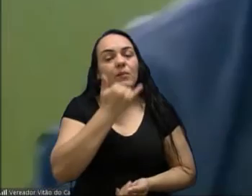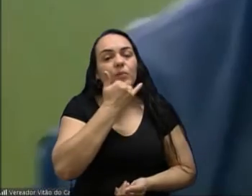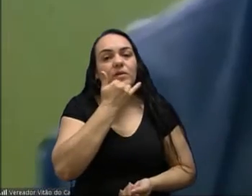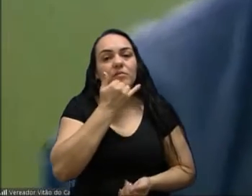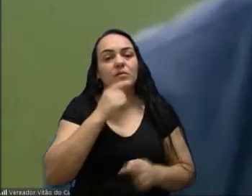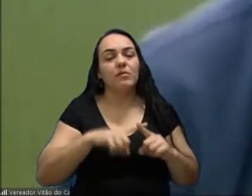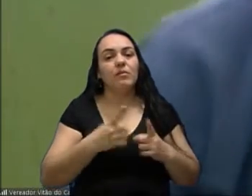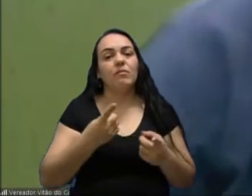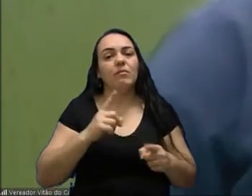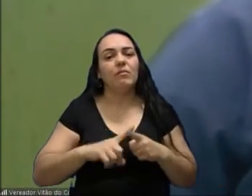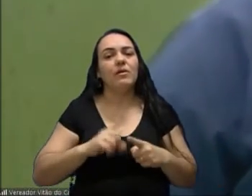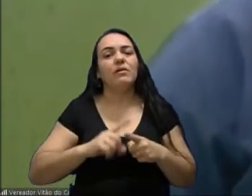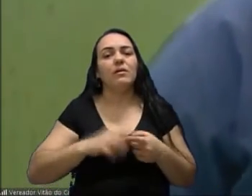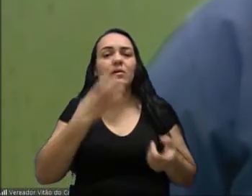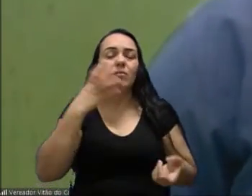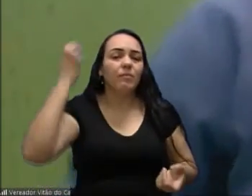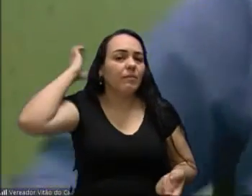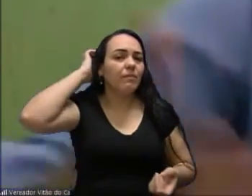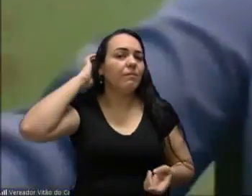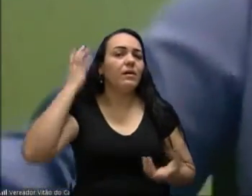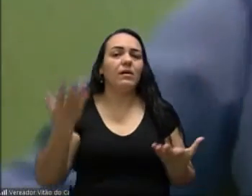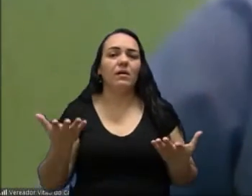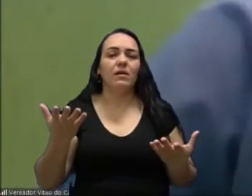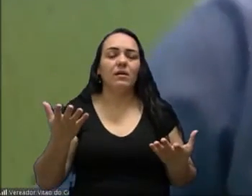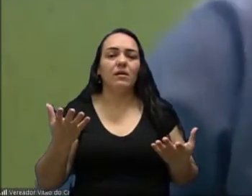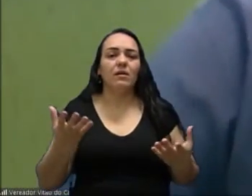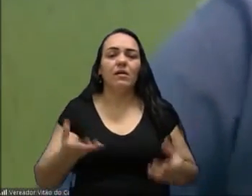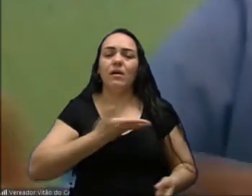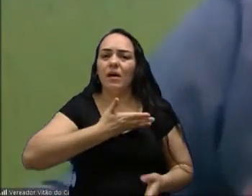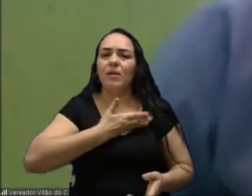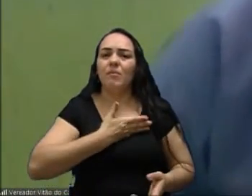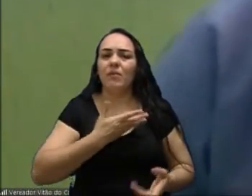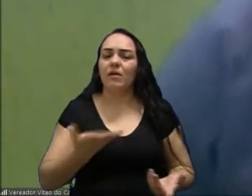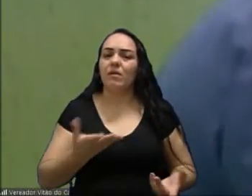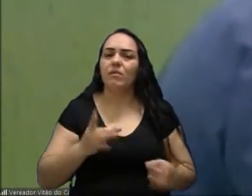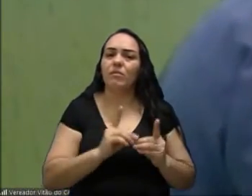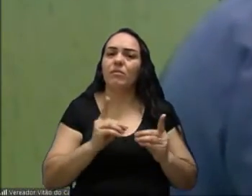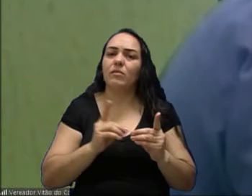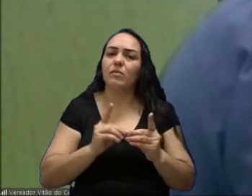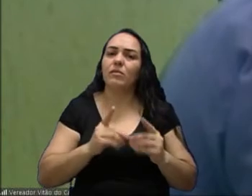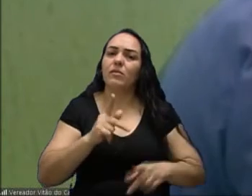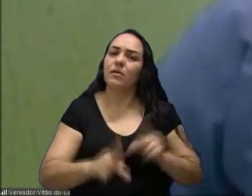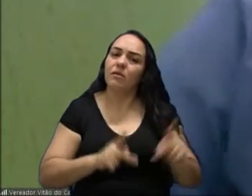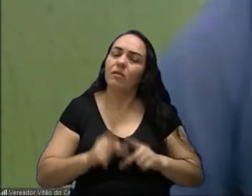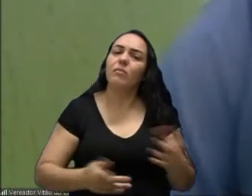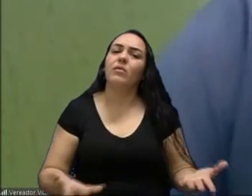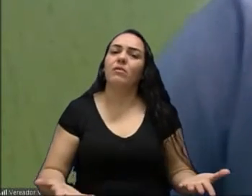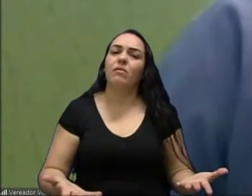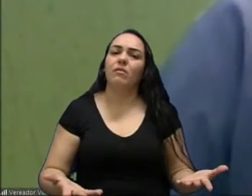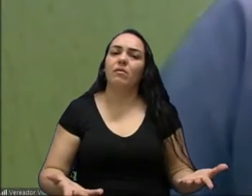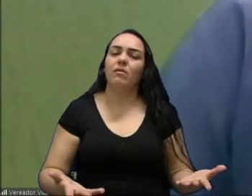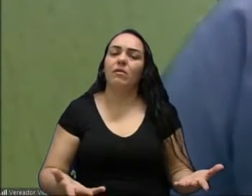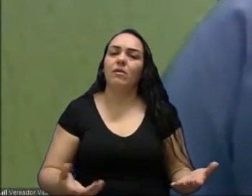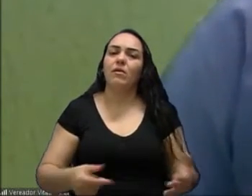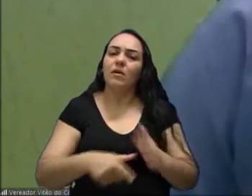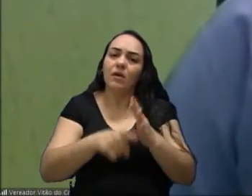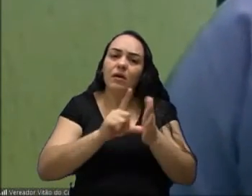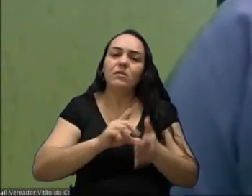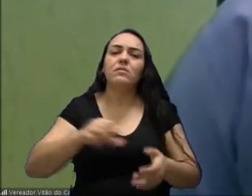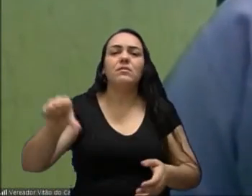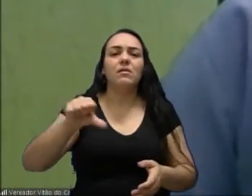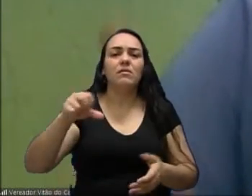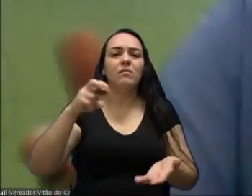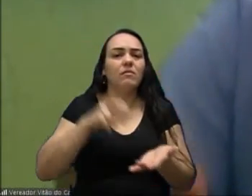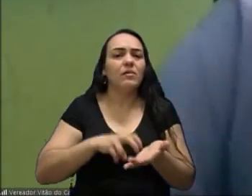Péricles fez isso Péricles é um parceiro sabe que a gente tem que atender o povo meu Deus do céu eu estou aqui desde as antes das